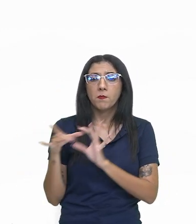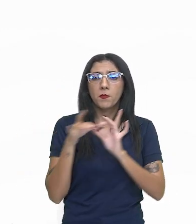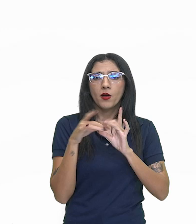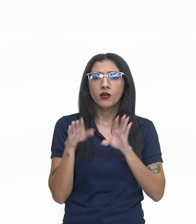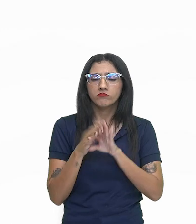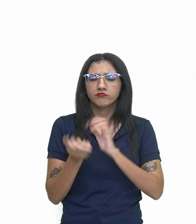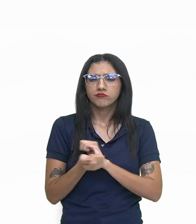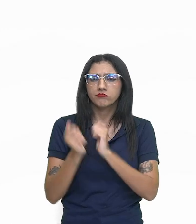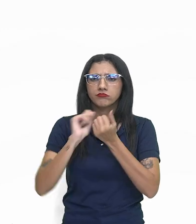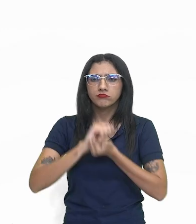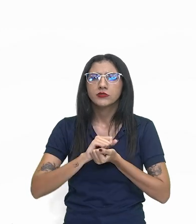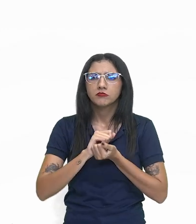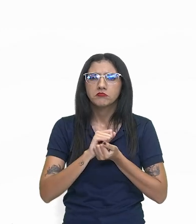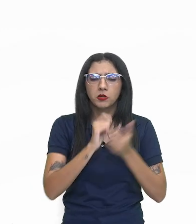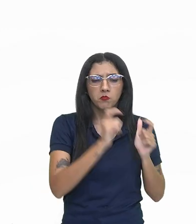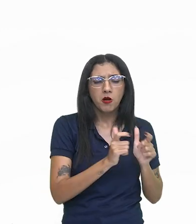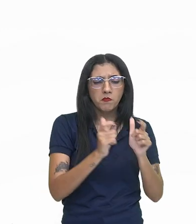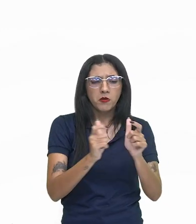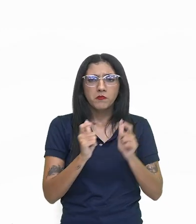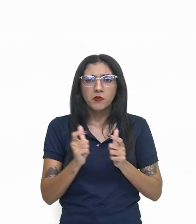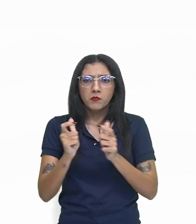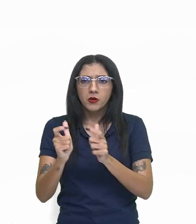pelas populações locais,